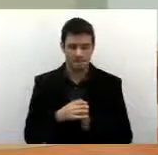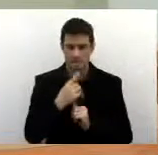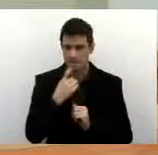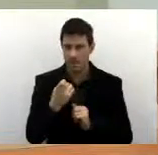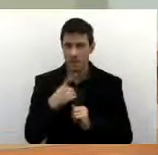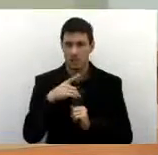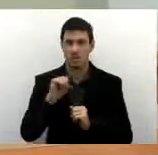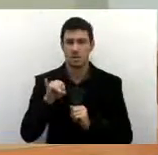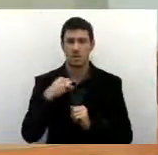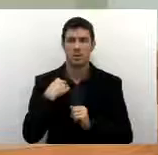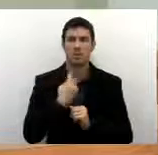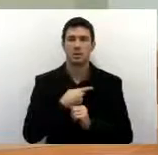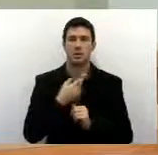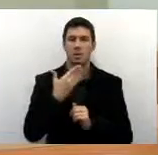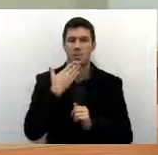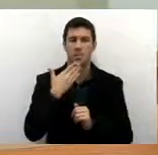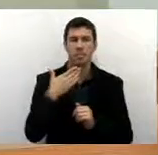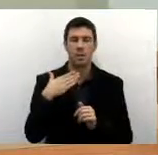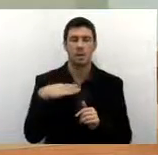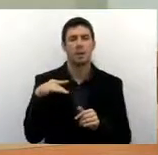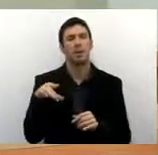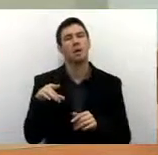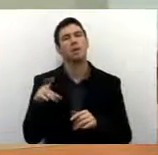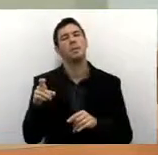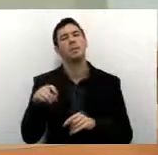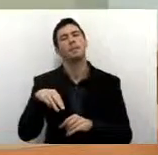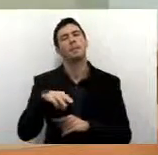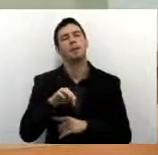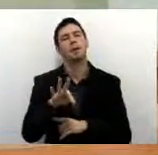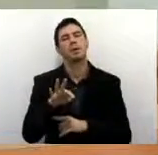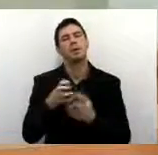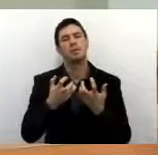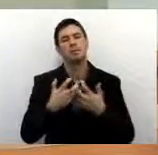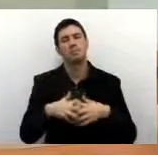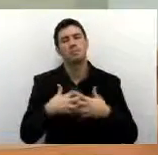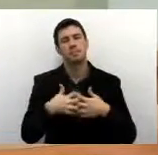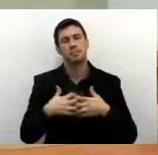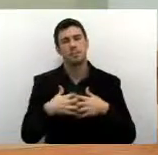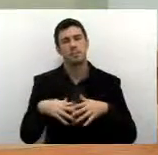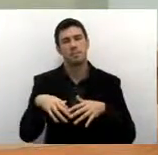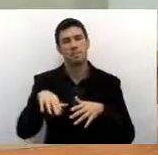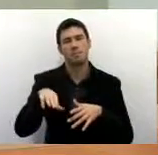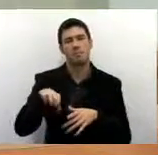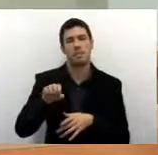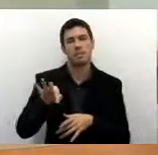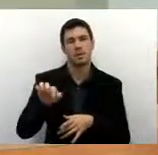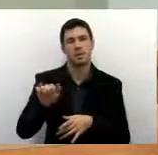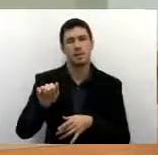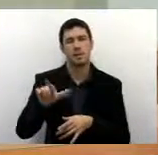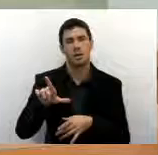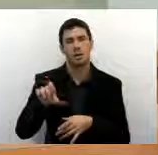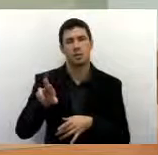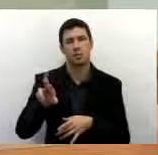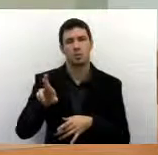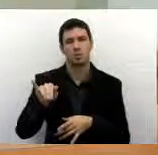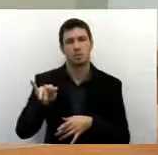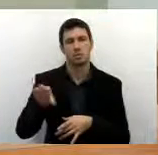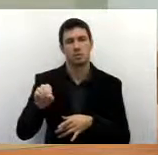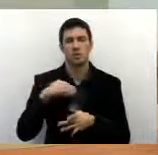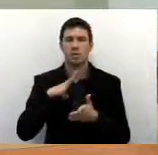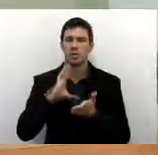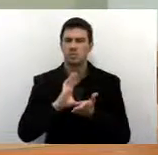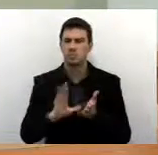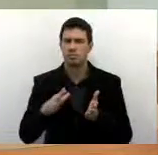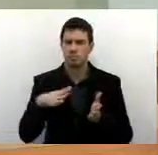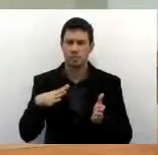se nós pegarmos o setor metalúrgico dentro do nosso município aqui, o que entra de dinheiro, que é injetado